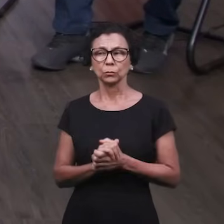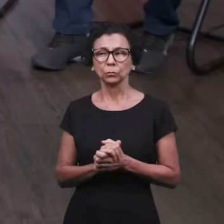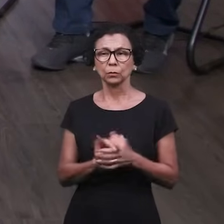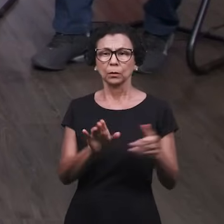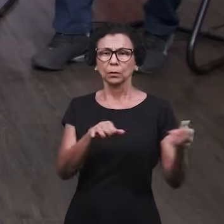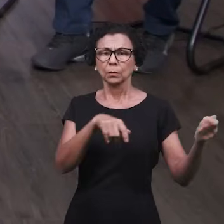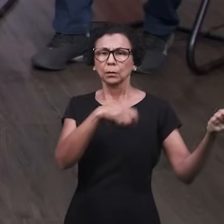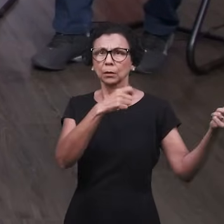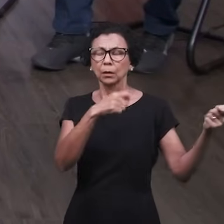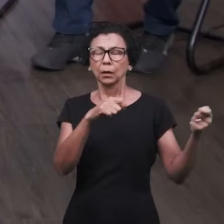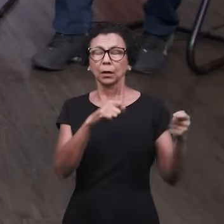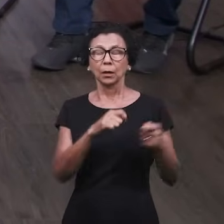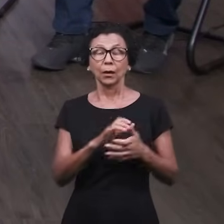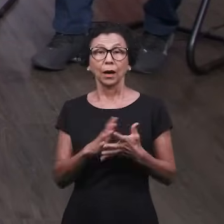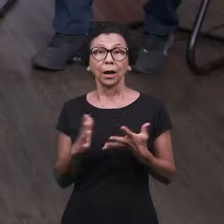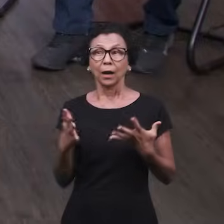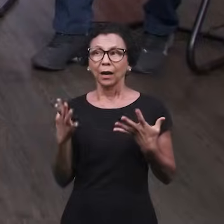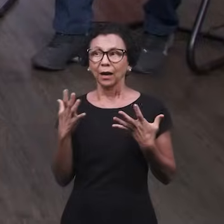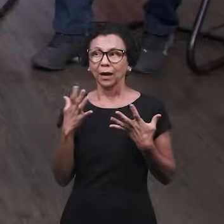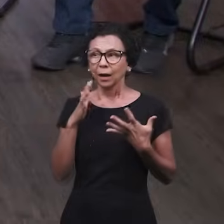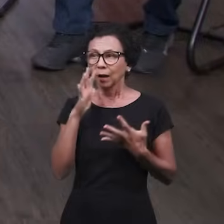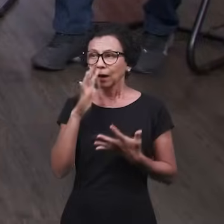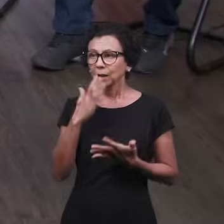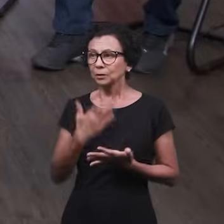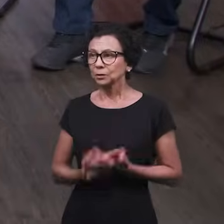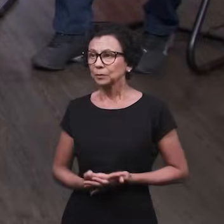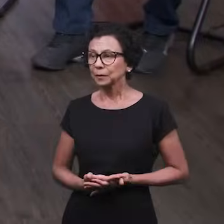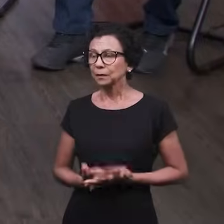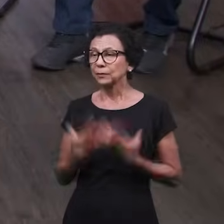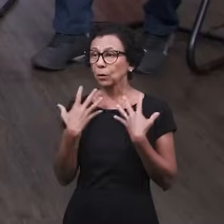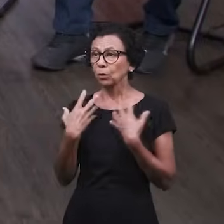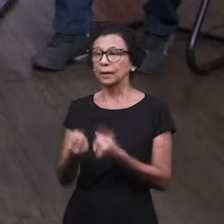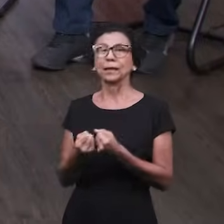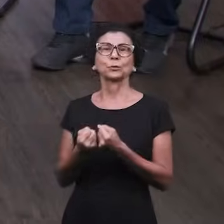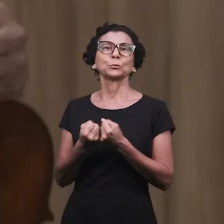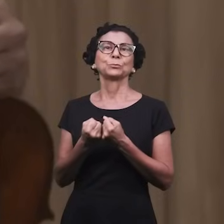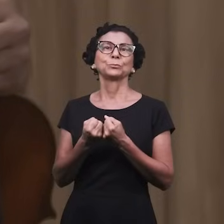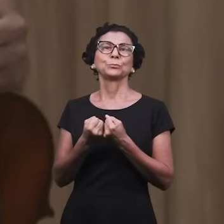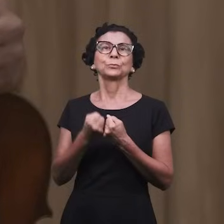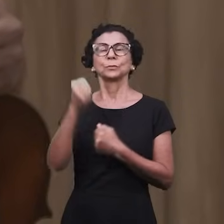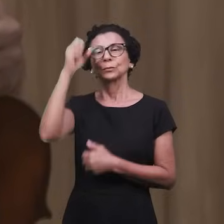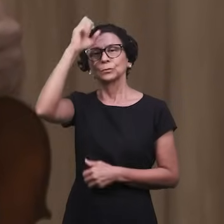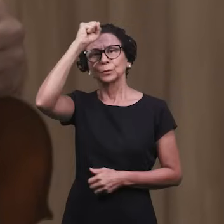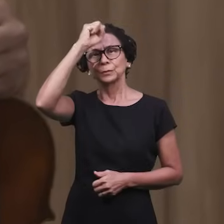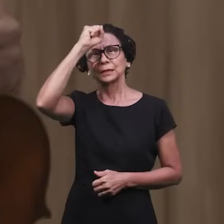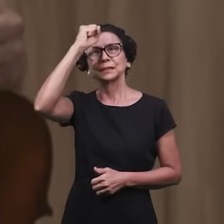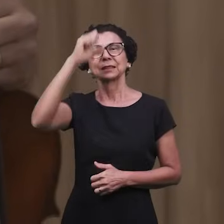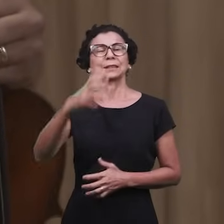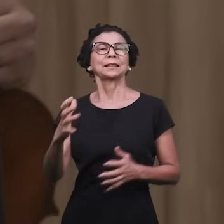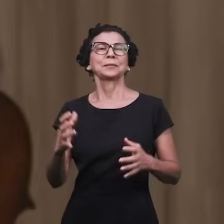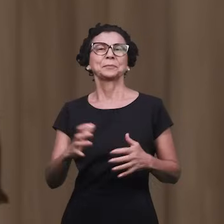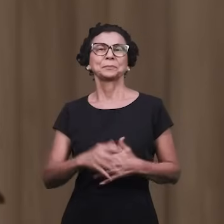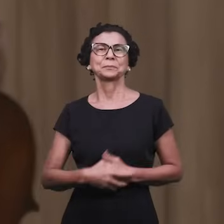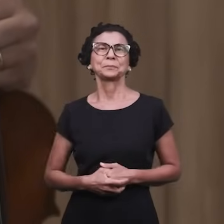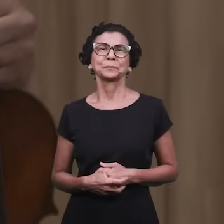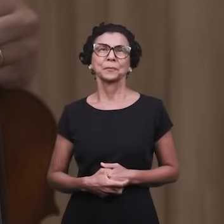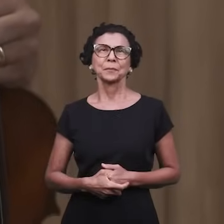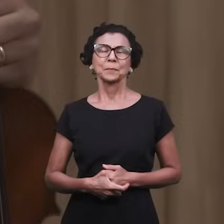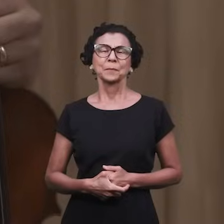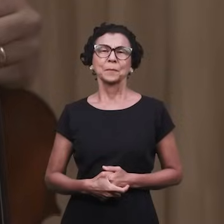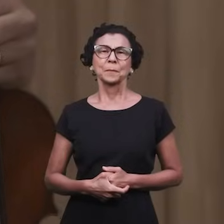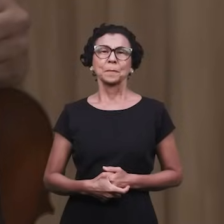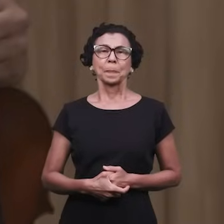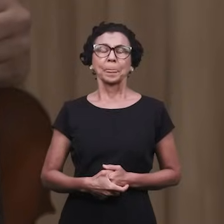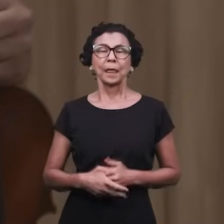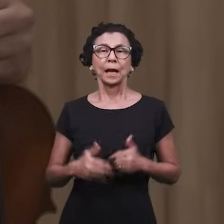aquilo abriu os meus olhos, eu tinha certeza que era aquilo que eu queria. E aí, no momento que eles abriram a turma ali, começaram a ensinar